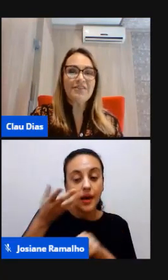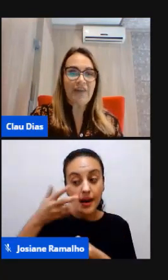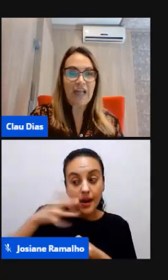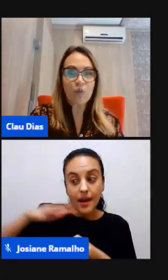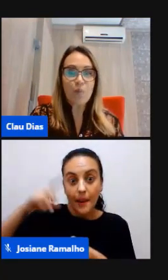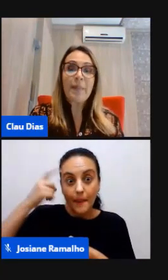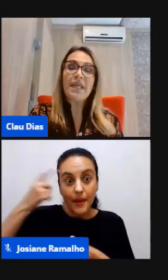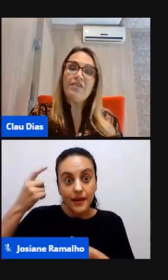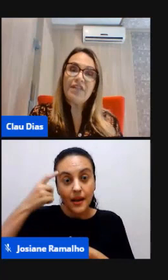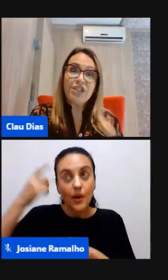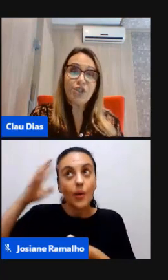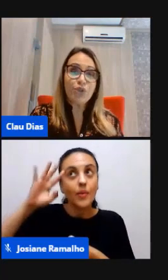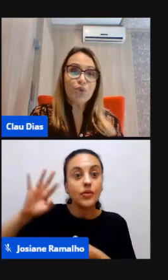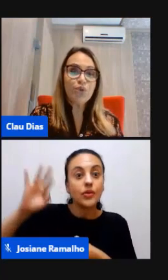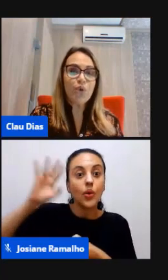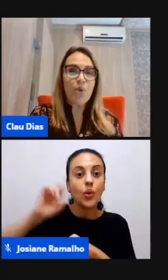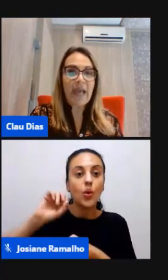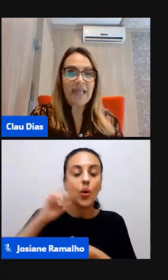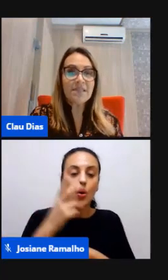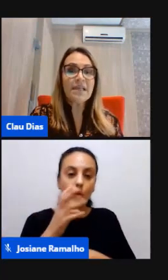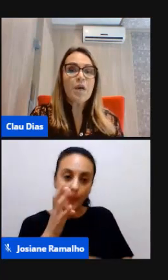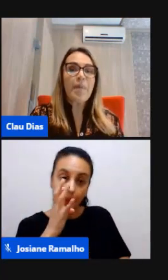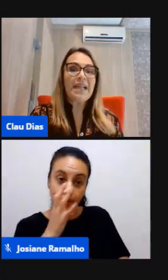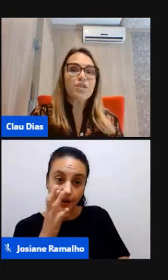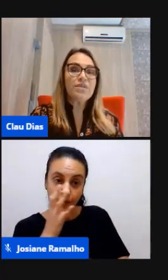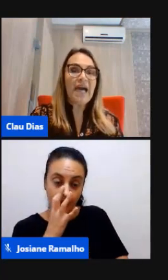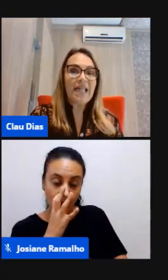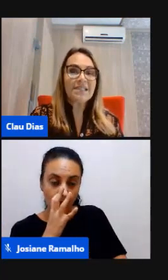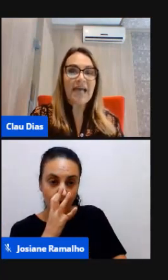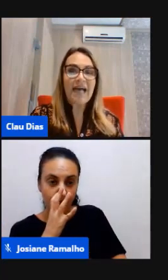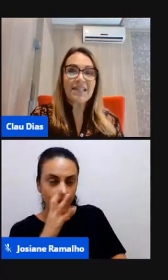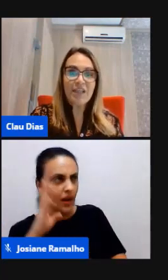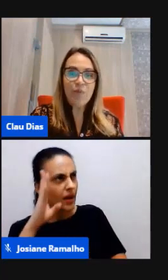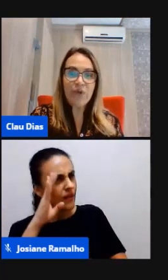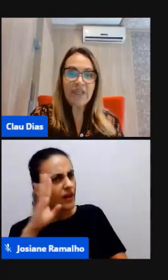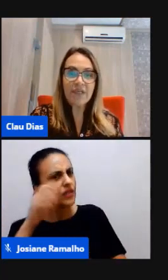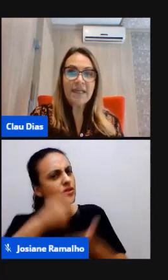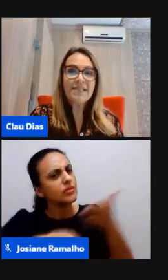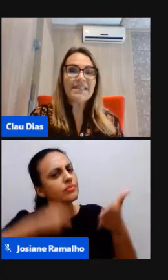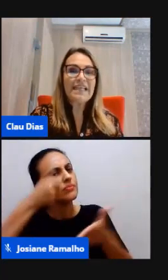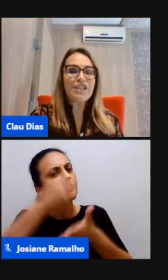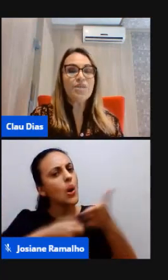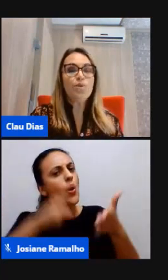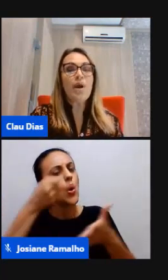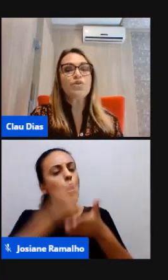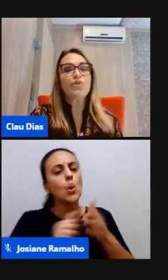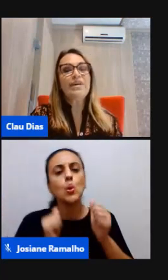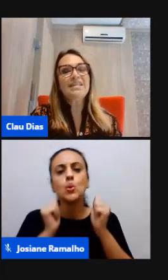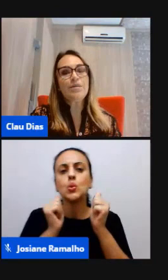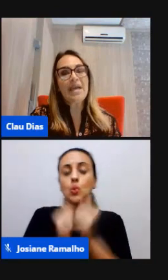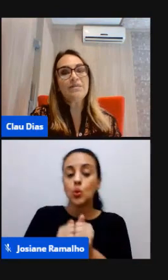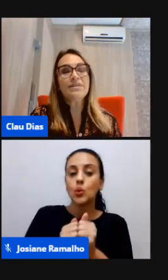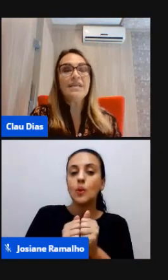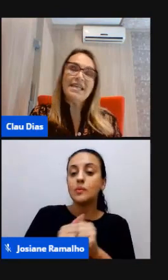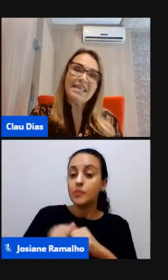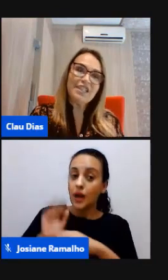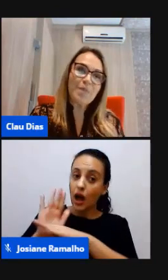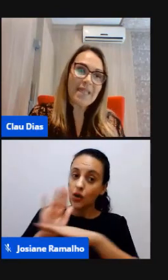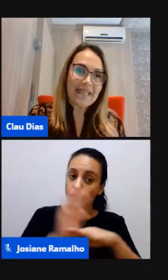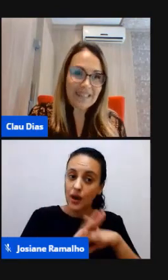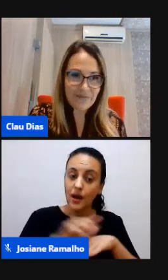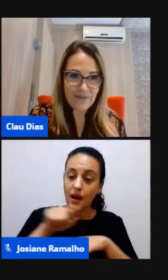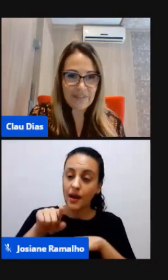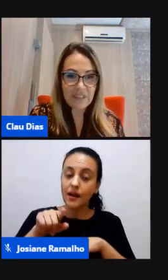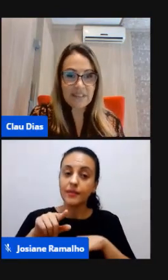ou observado, e refletir junto com elas para ajudá-las a atribuir sentido aos conhecimentos e